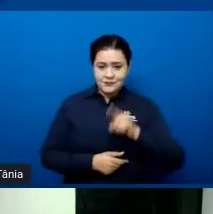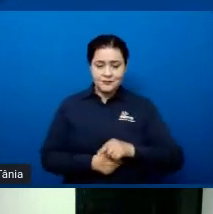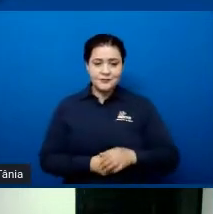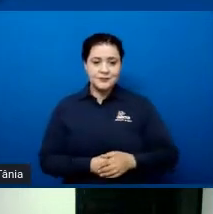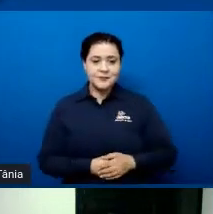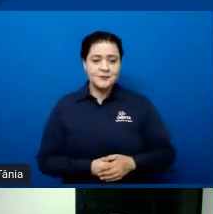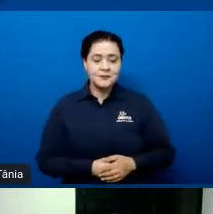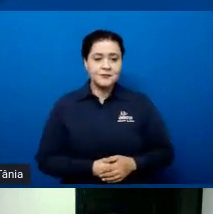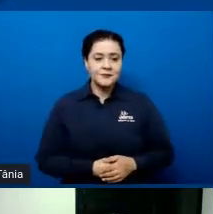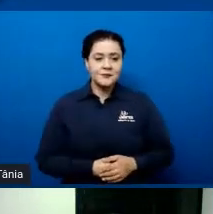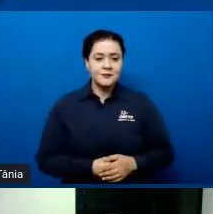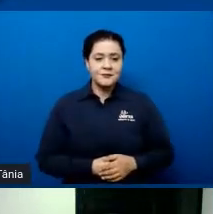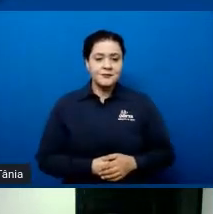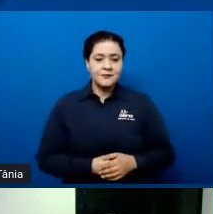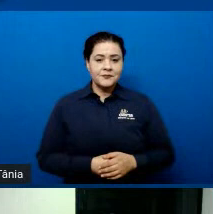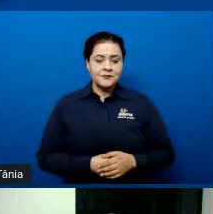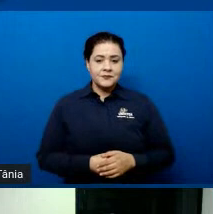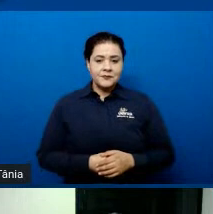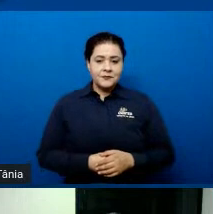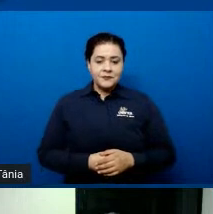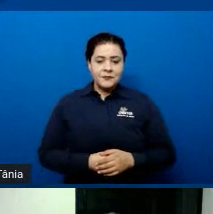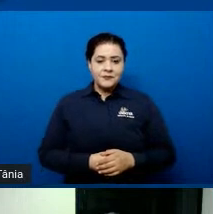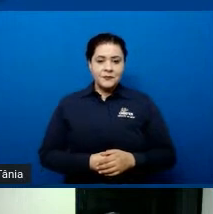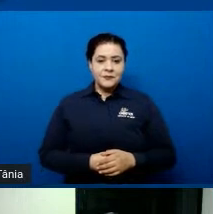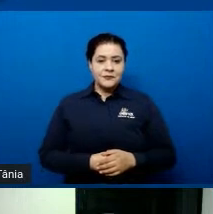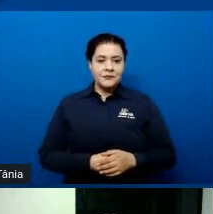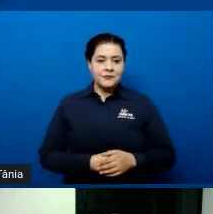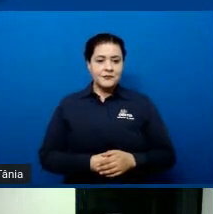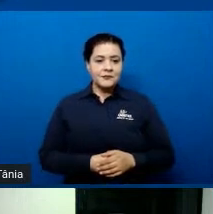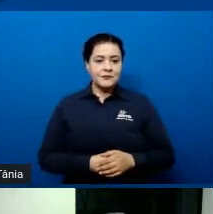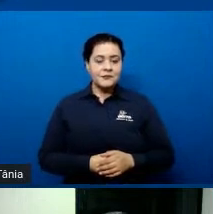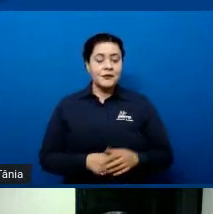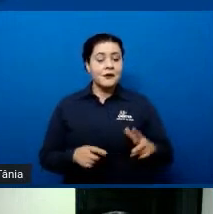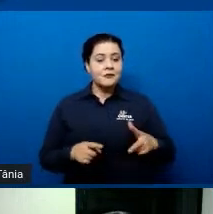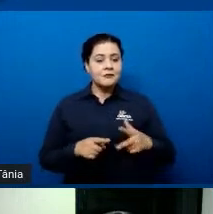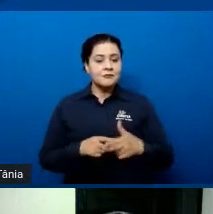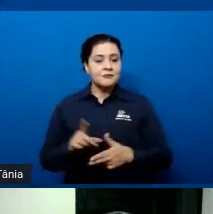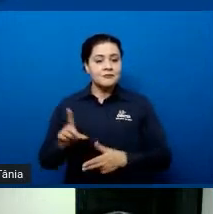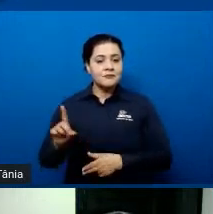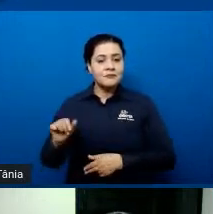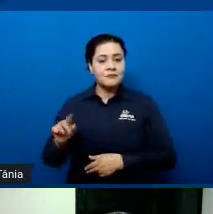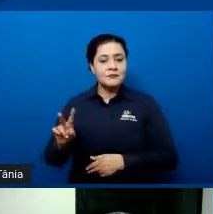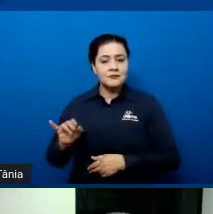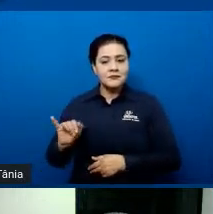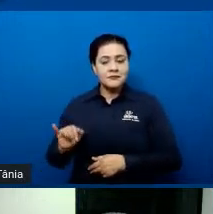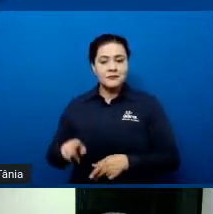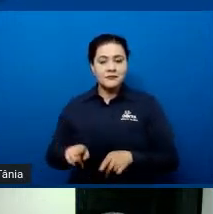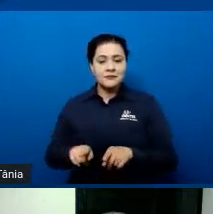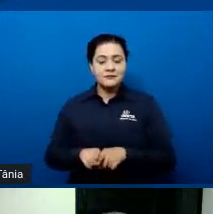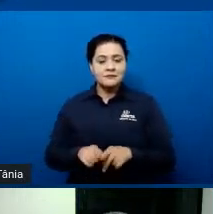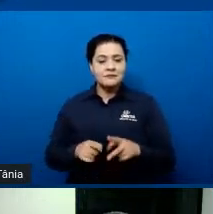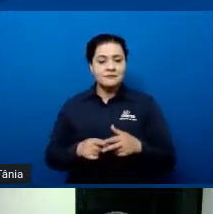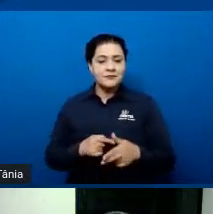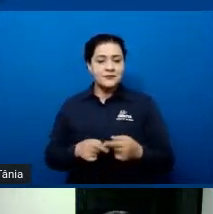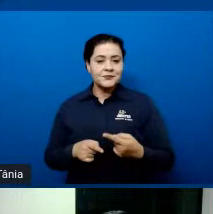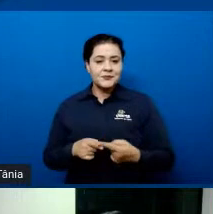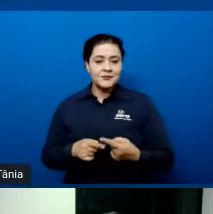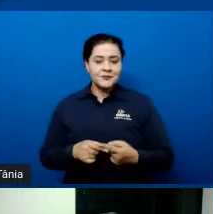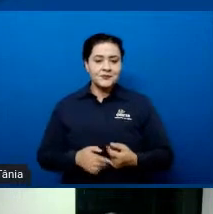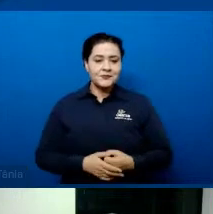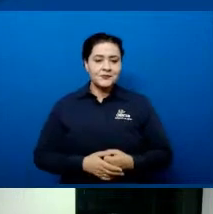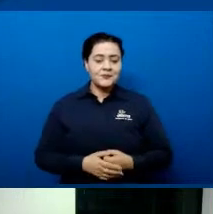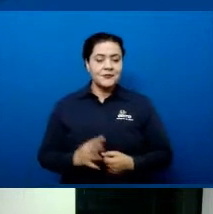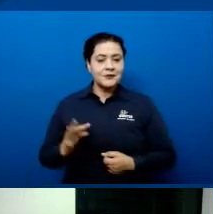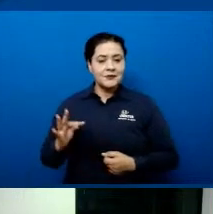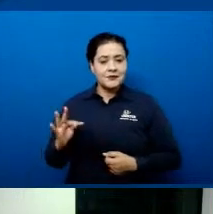vou mostrar aqui também... Posso te interromper mais uma vez? Claro. Te interrompendo. A Thalita,